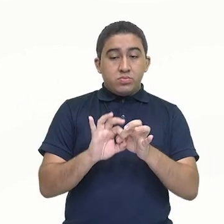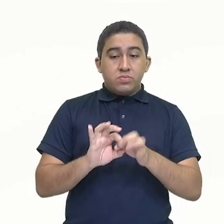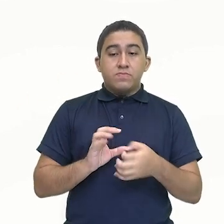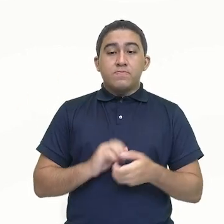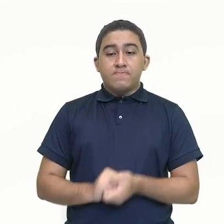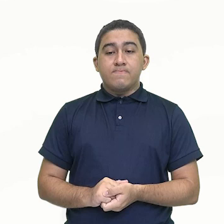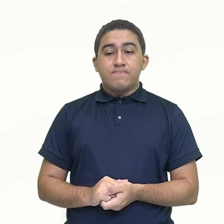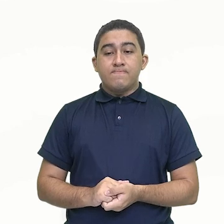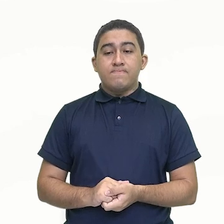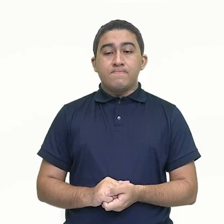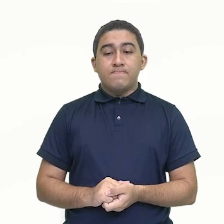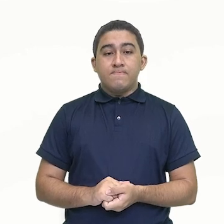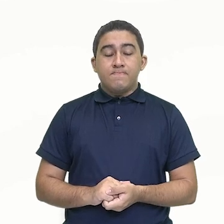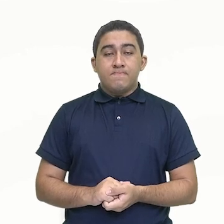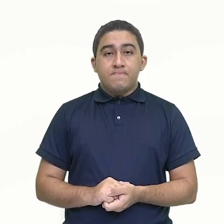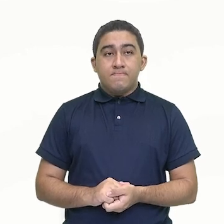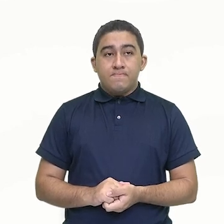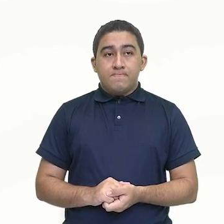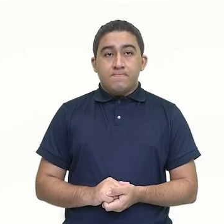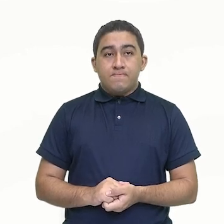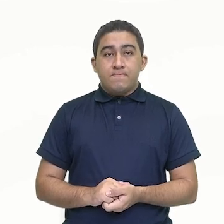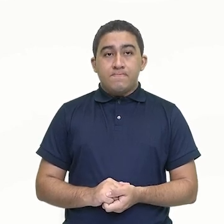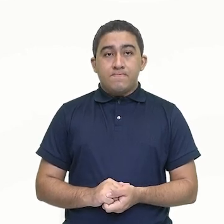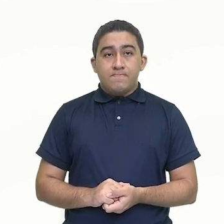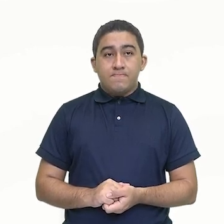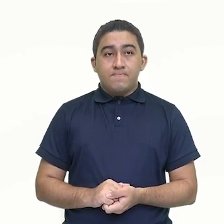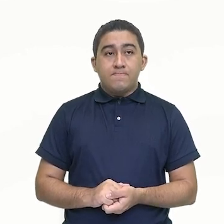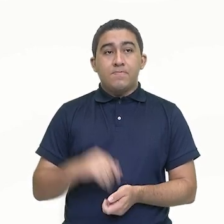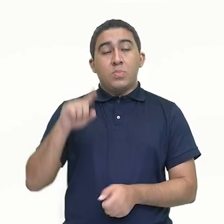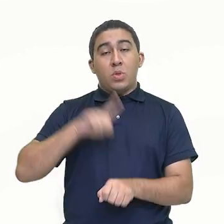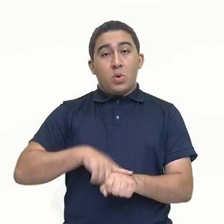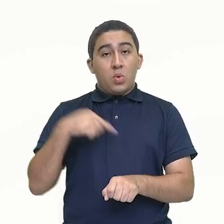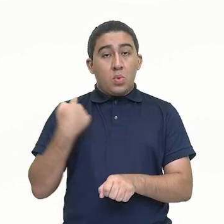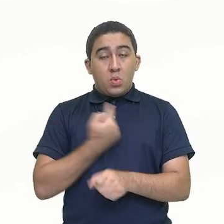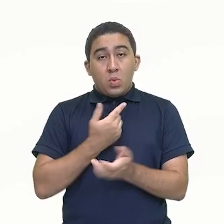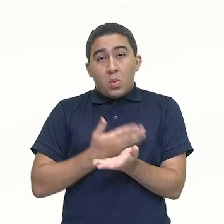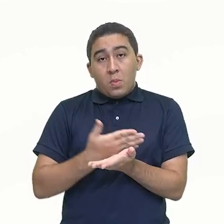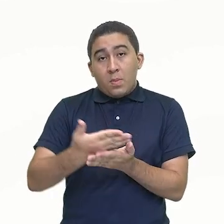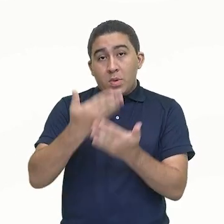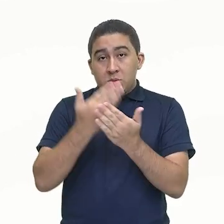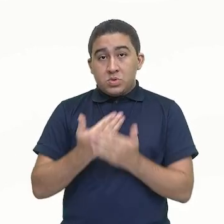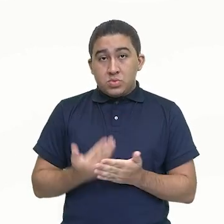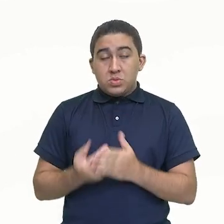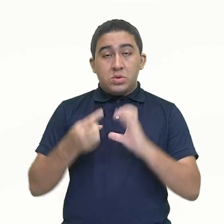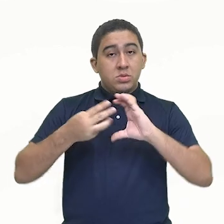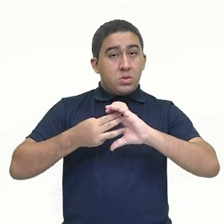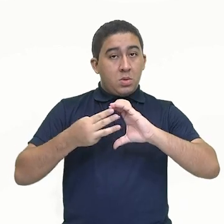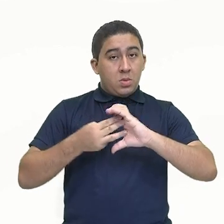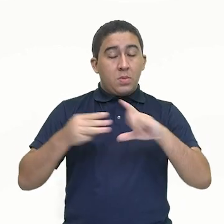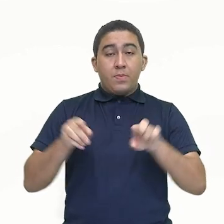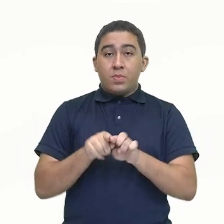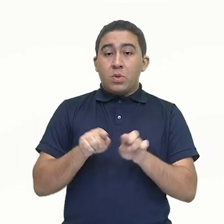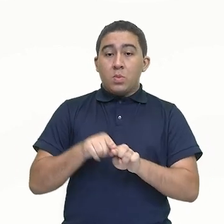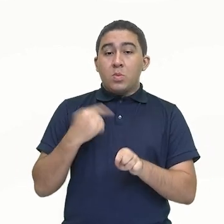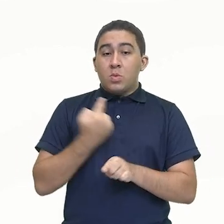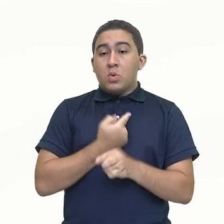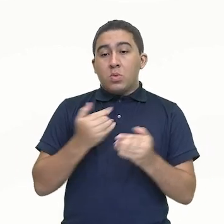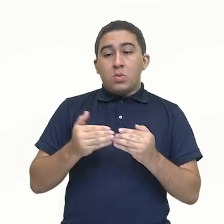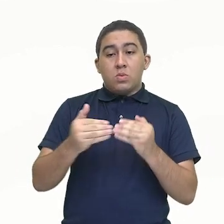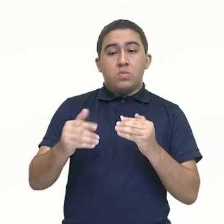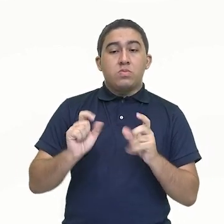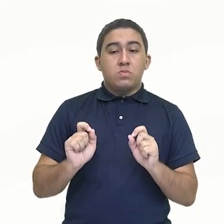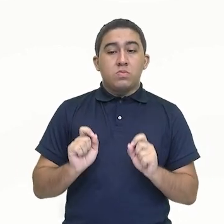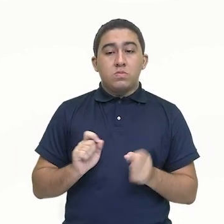significa estudo. E quando nós passamos a estudar a célula, nós passamos também